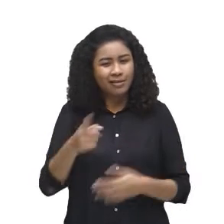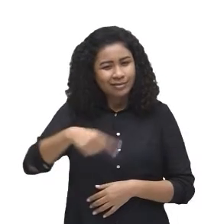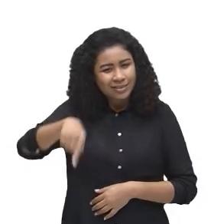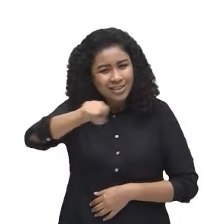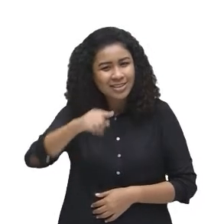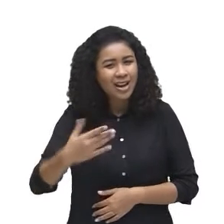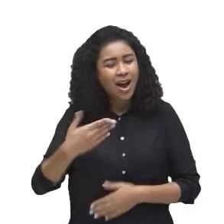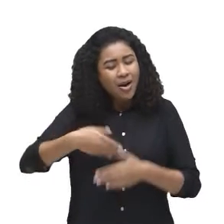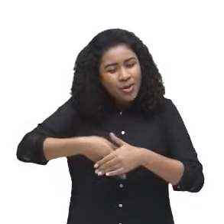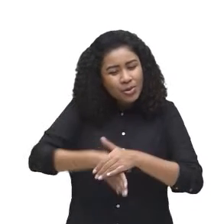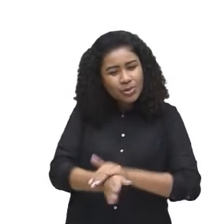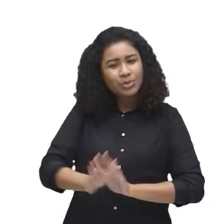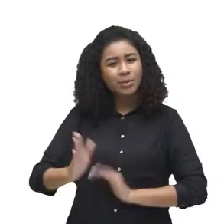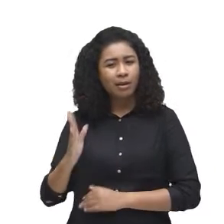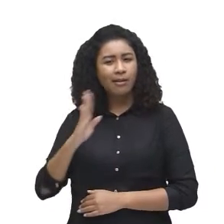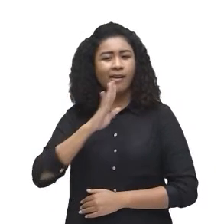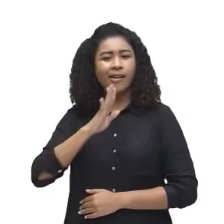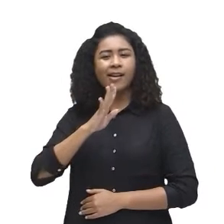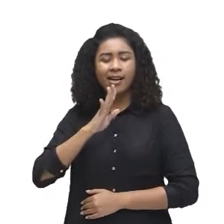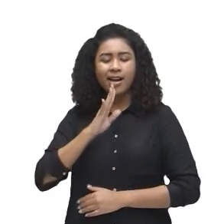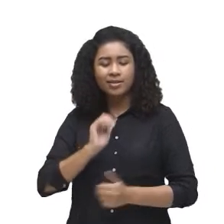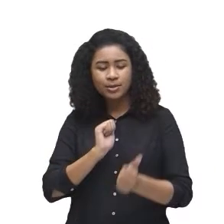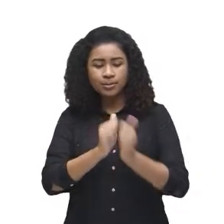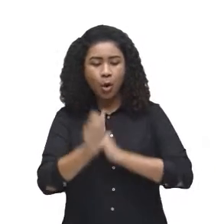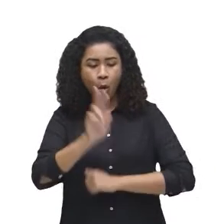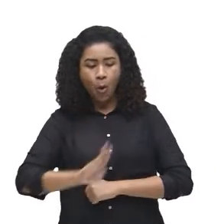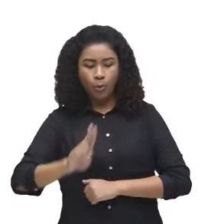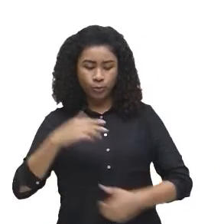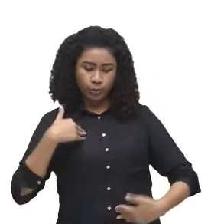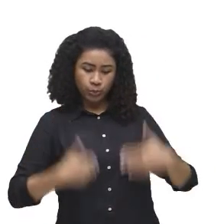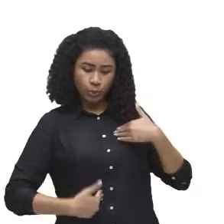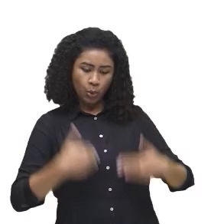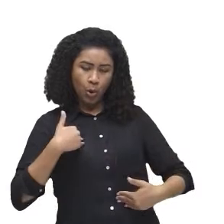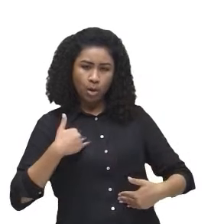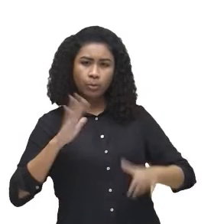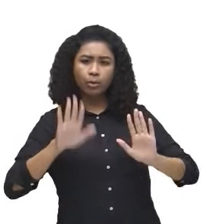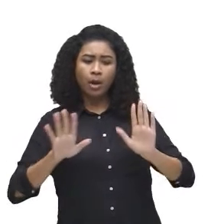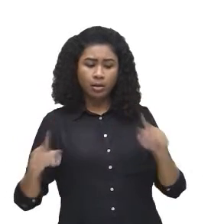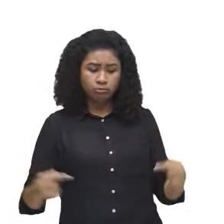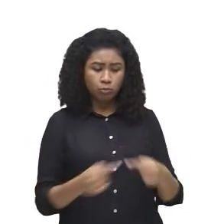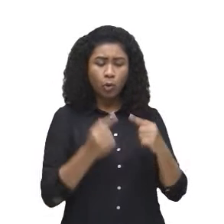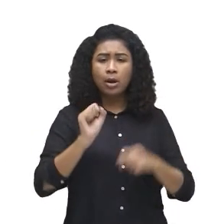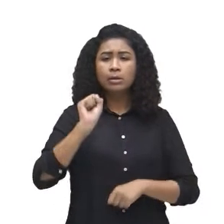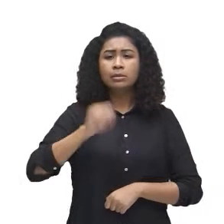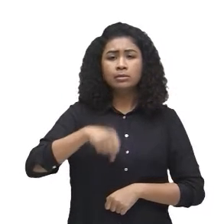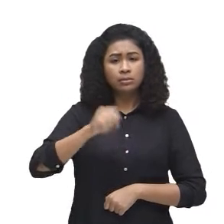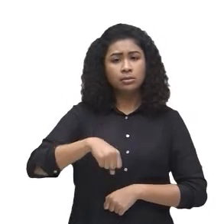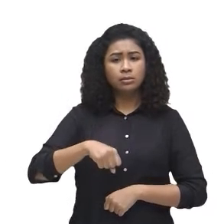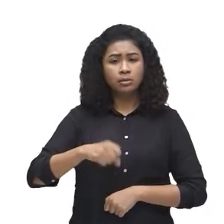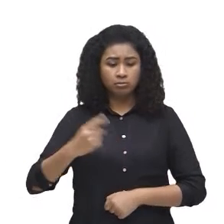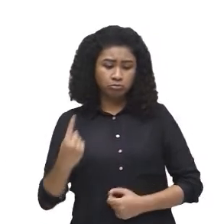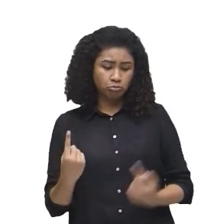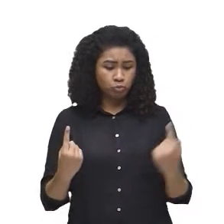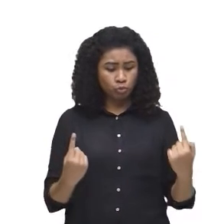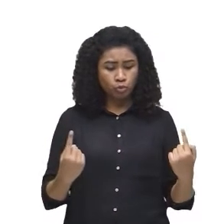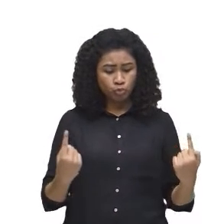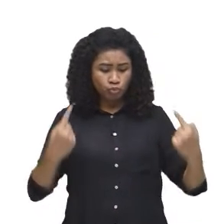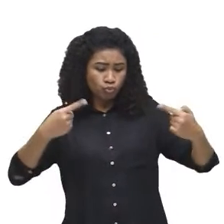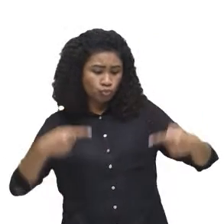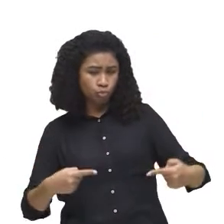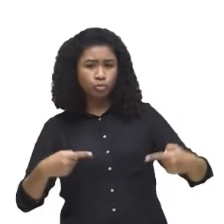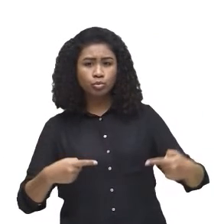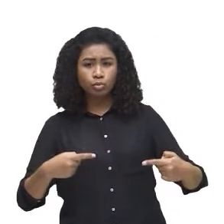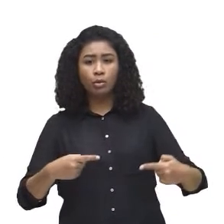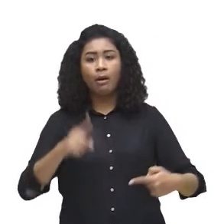acostumados a saber, ok? Mas ele pode se encaixar nessa definição também, que a gente pode utilizar como uma forma de